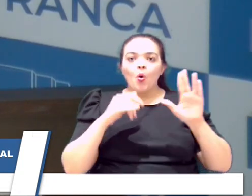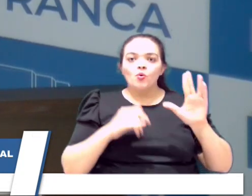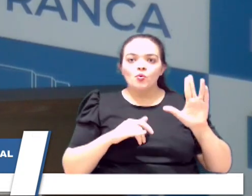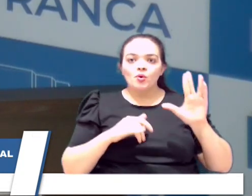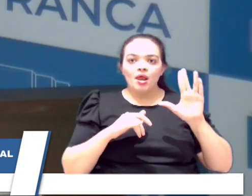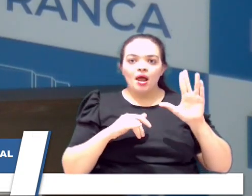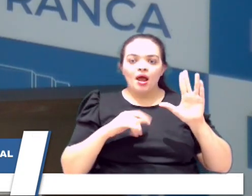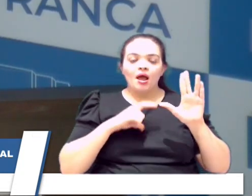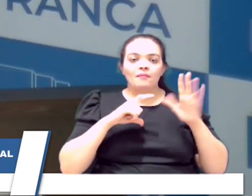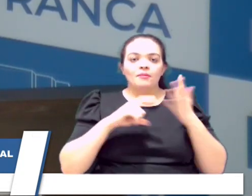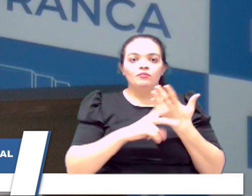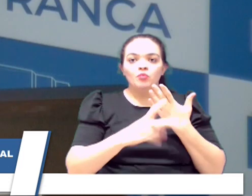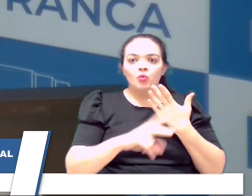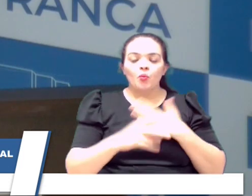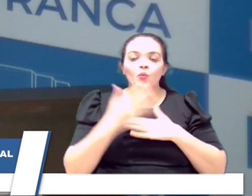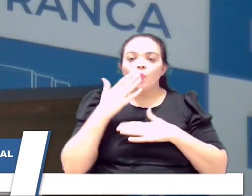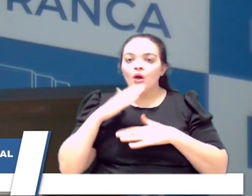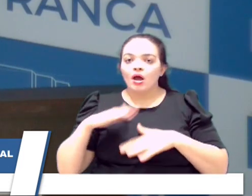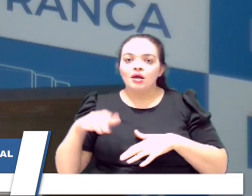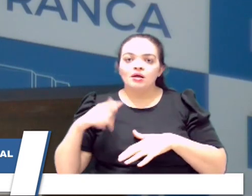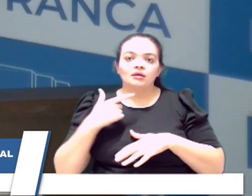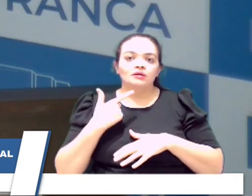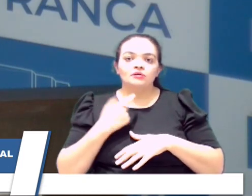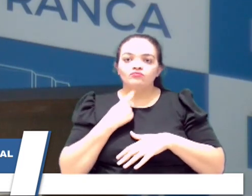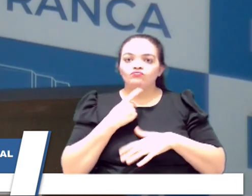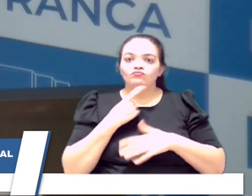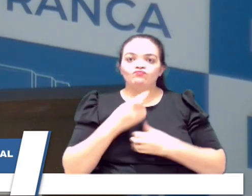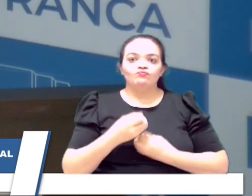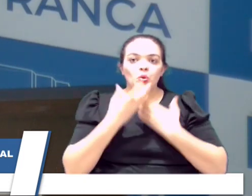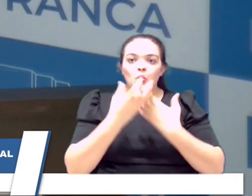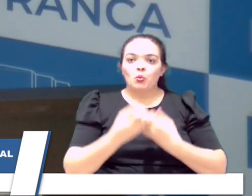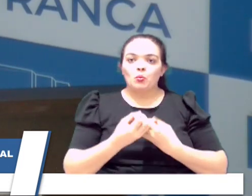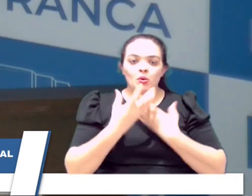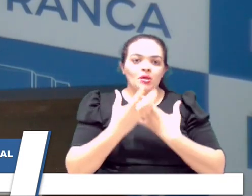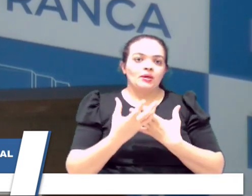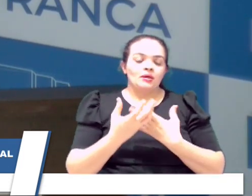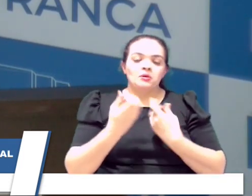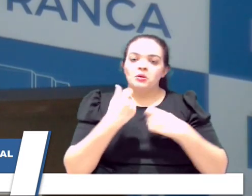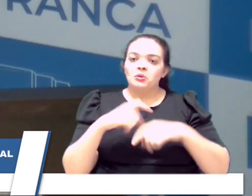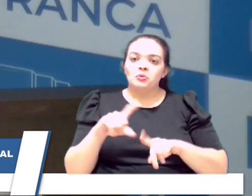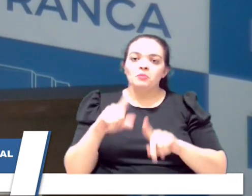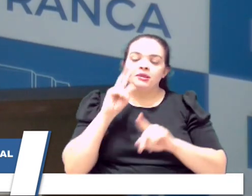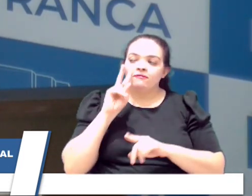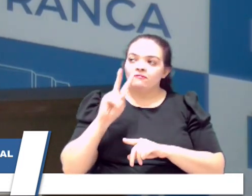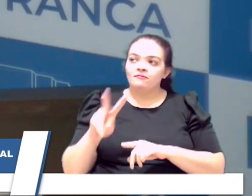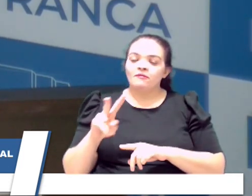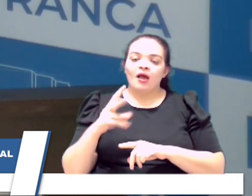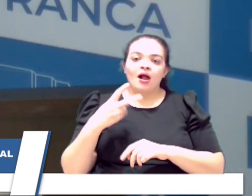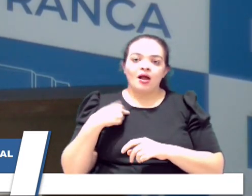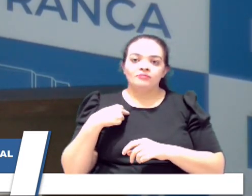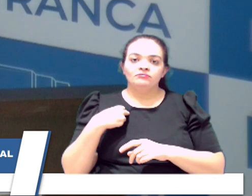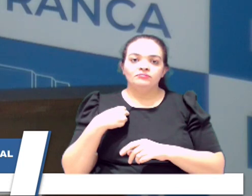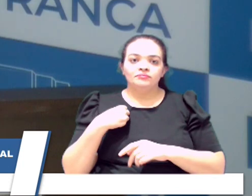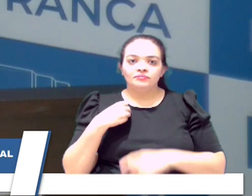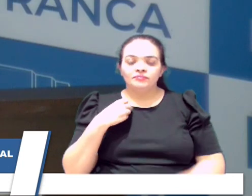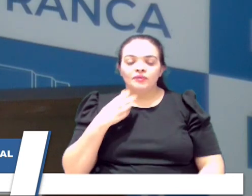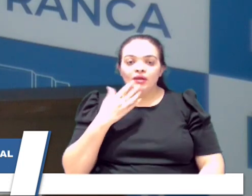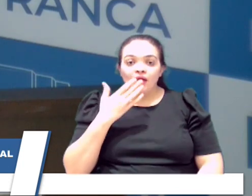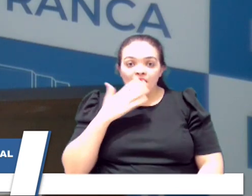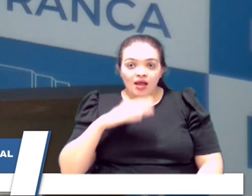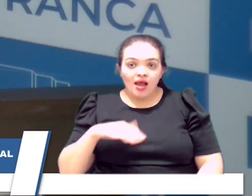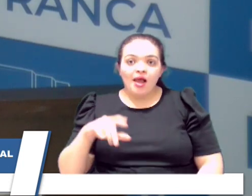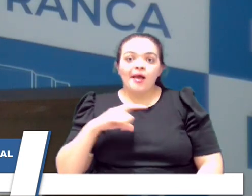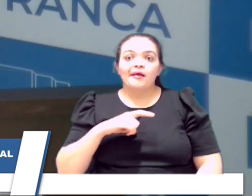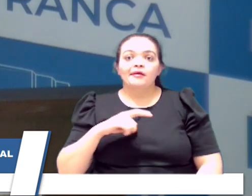não verbal... eu não precisava ouvir de uma criança, né, que é não verbal, que aquilo estava fazendo